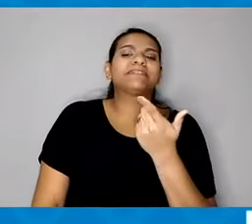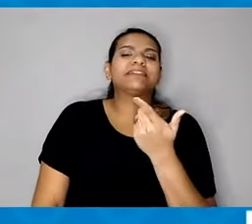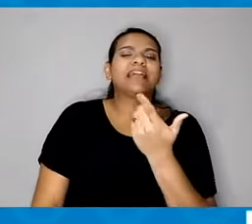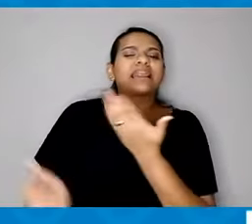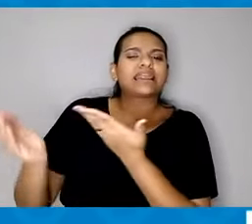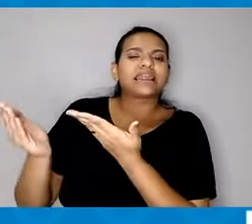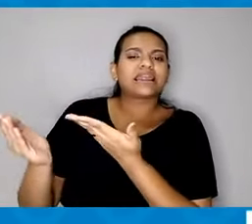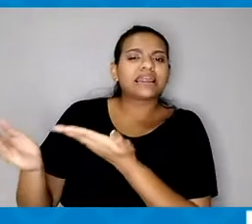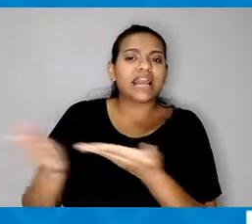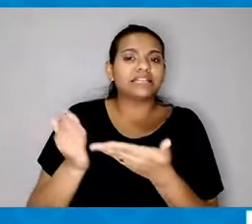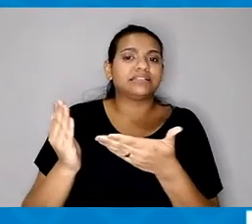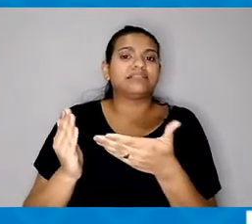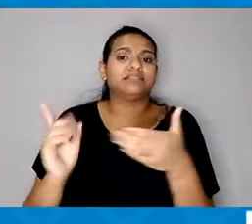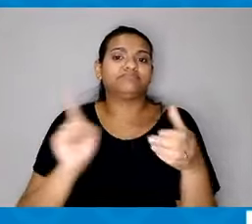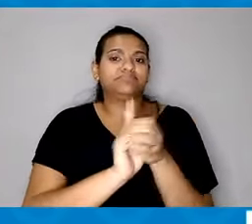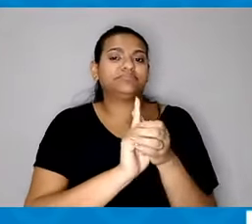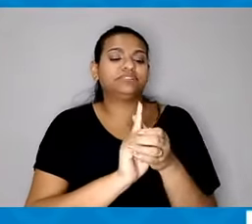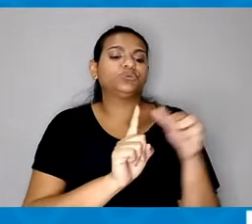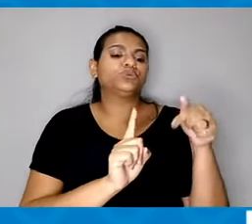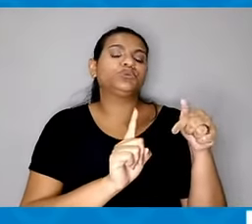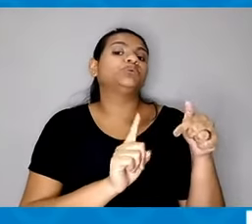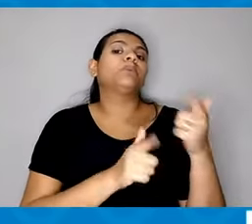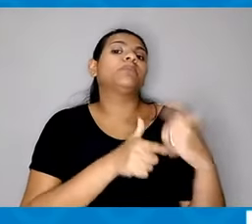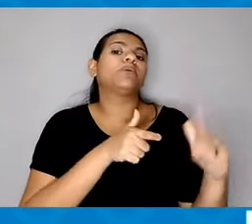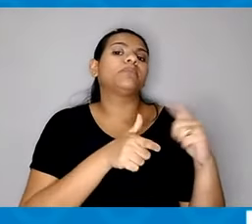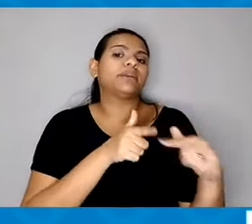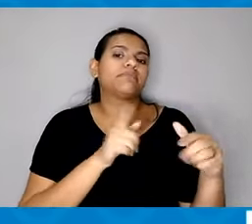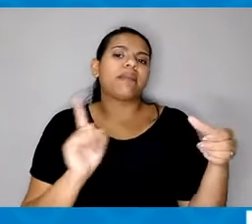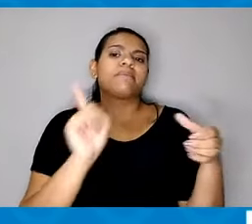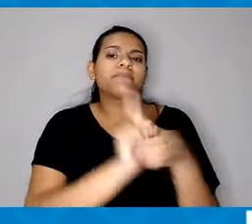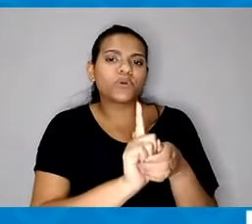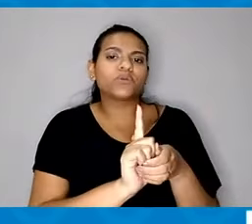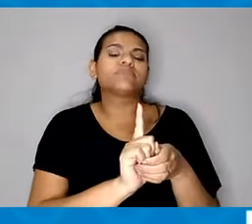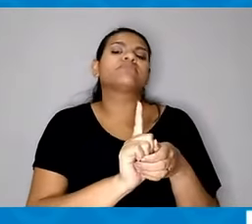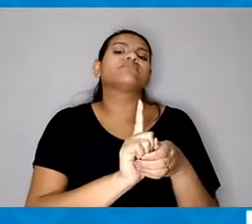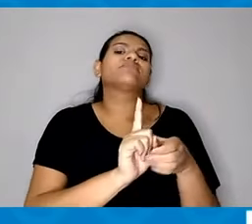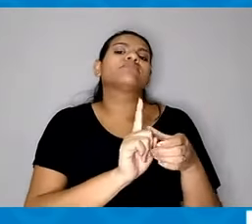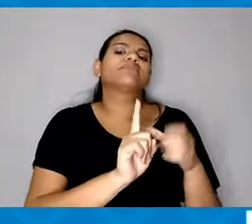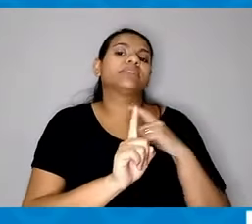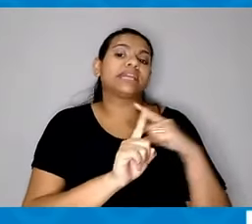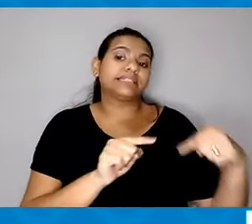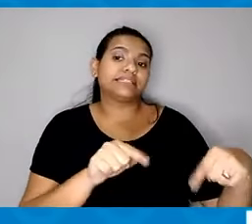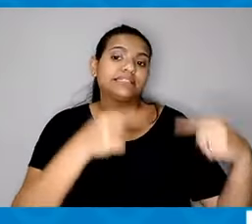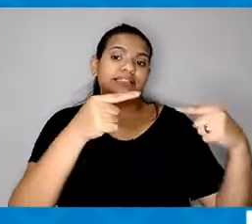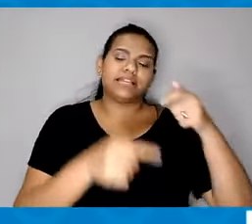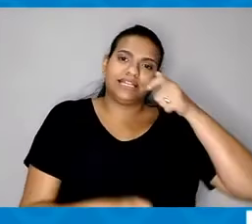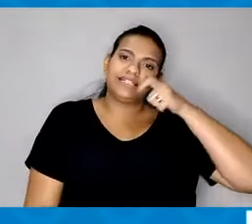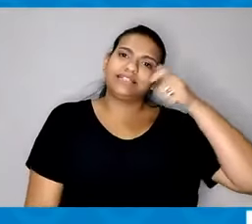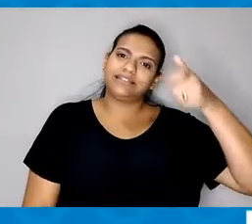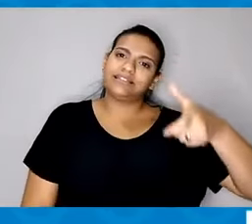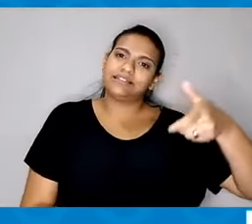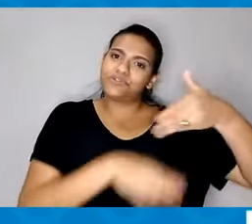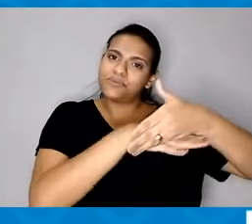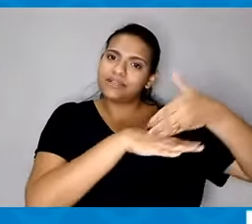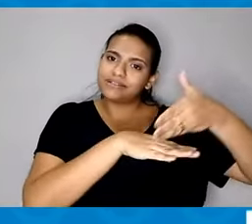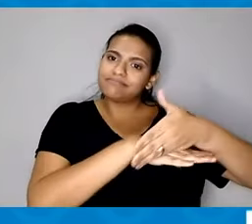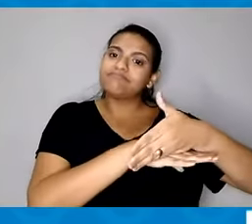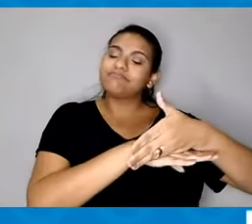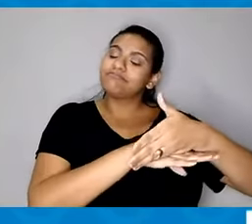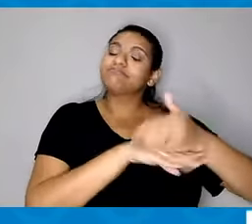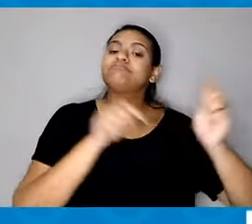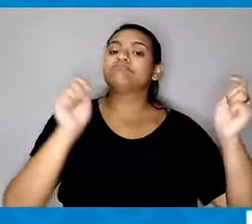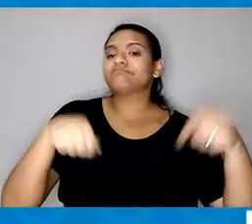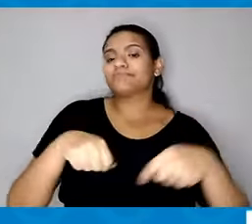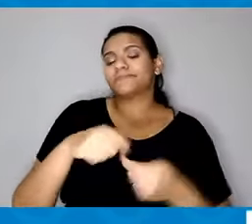escola. Ali você pode ter desafios interessantes que, com a participação dos estudantes, imagina aqueles que já são, por